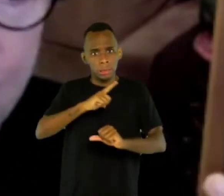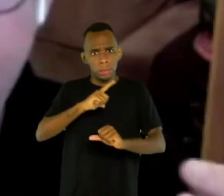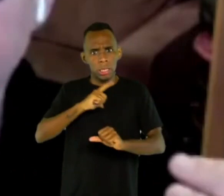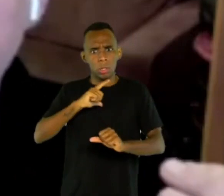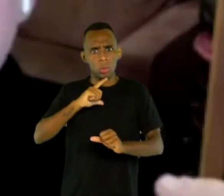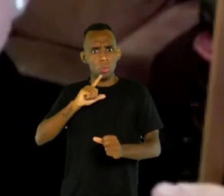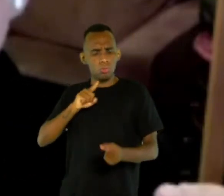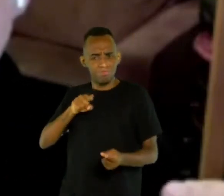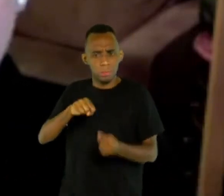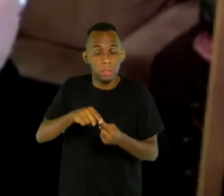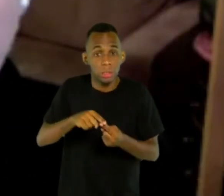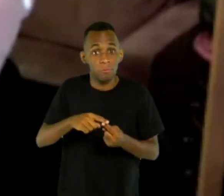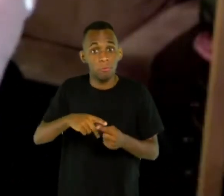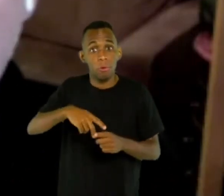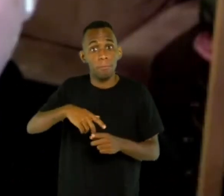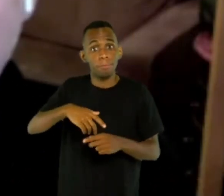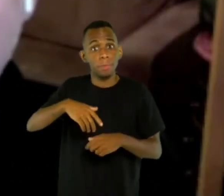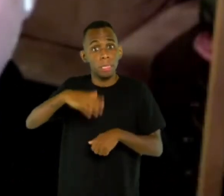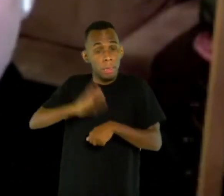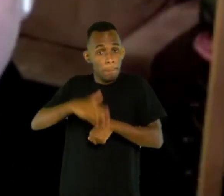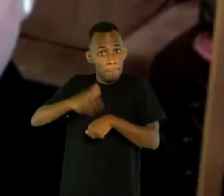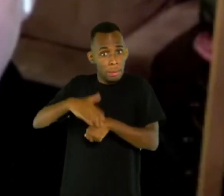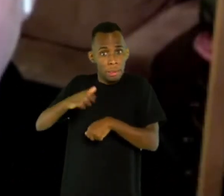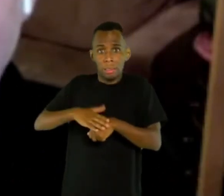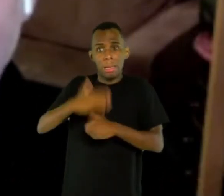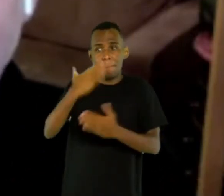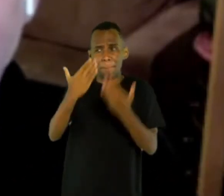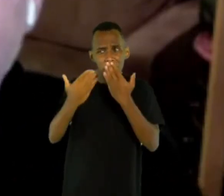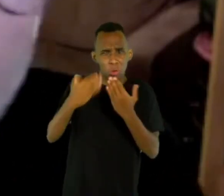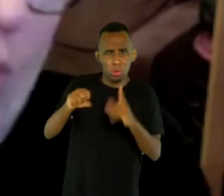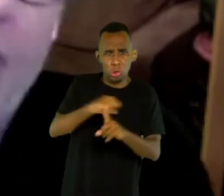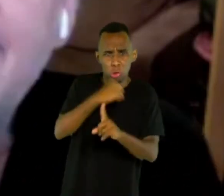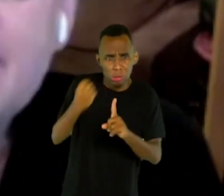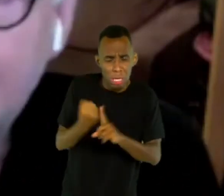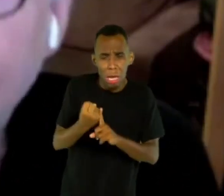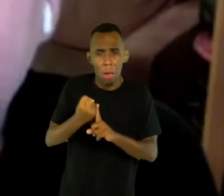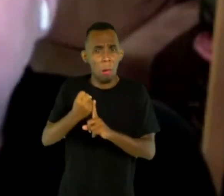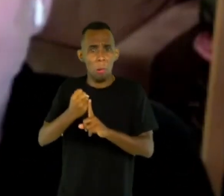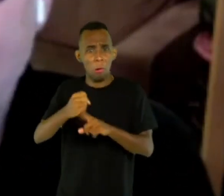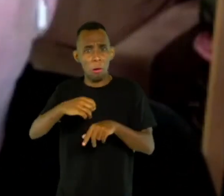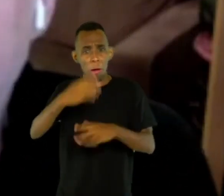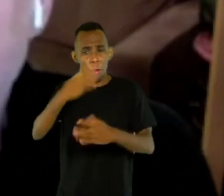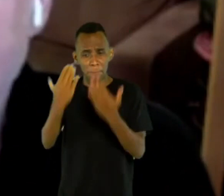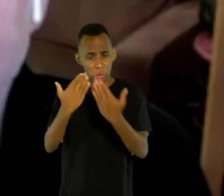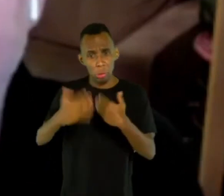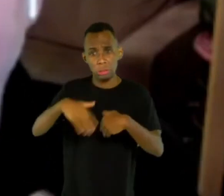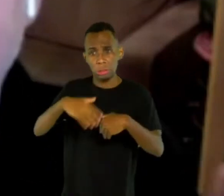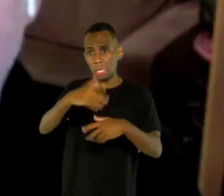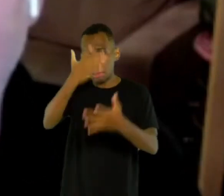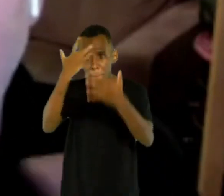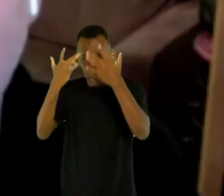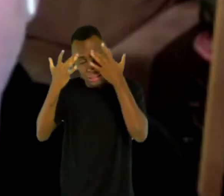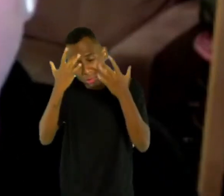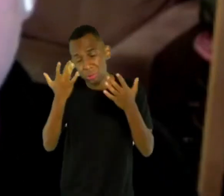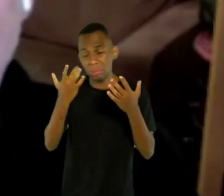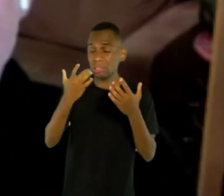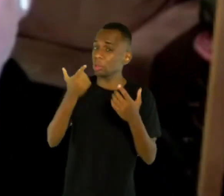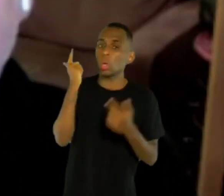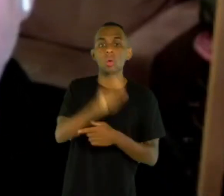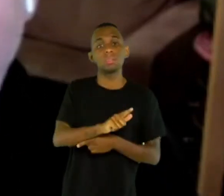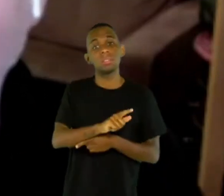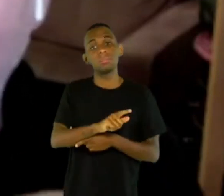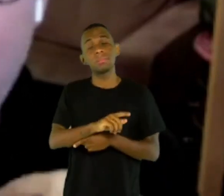nem a sociologia, nem a psicologia social podem tratar. Um analista talvez possa, um psiquiatra, né,